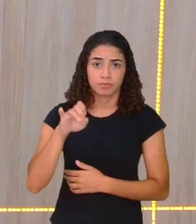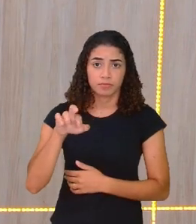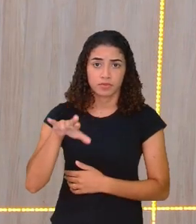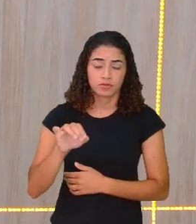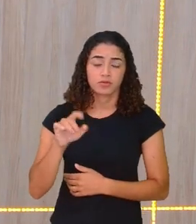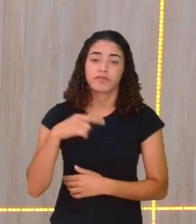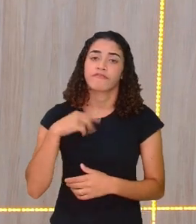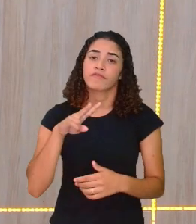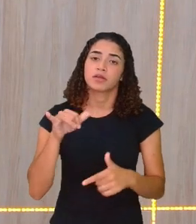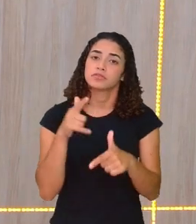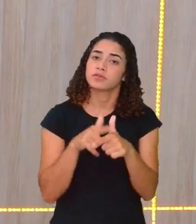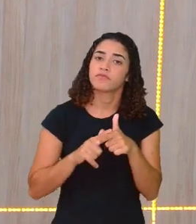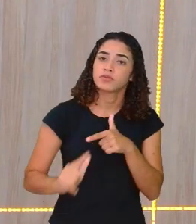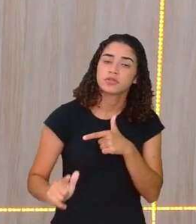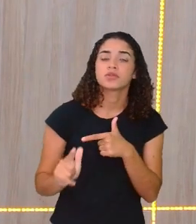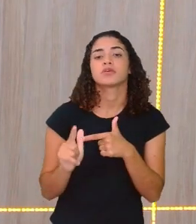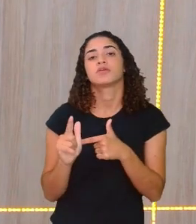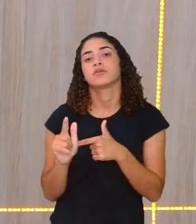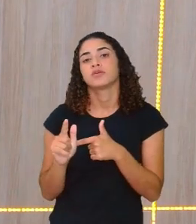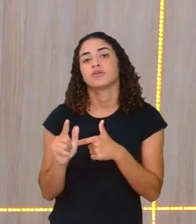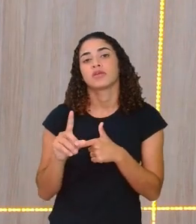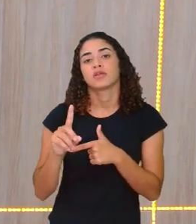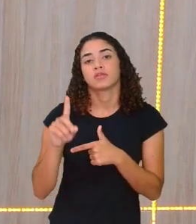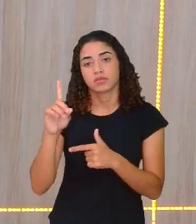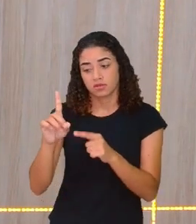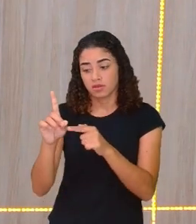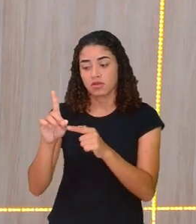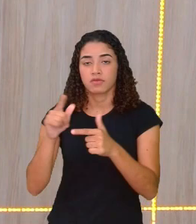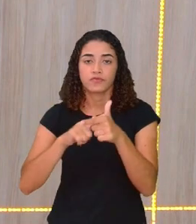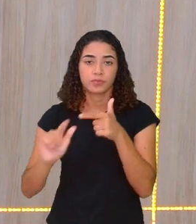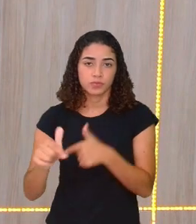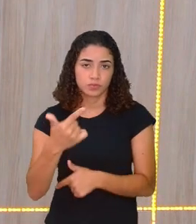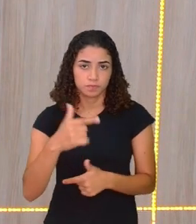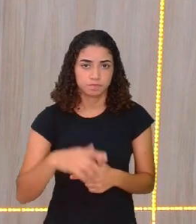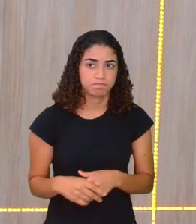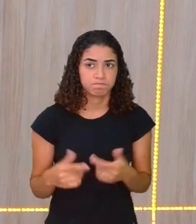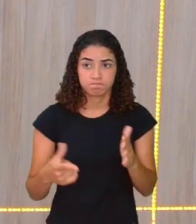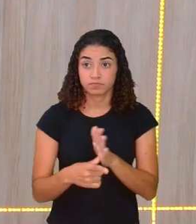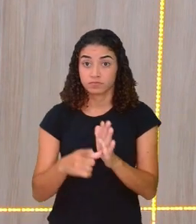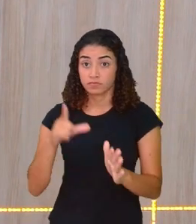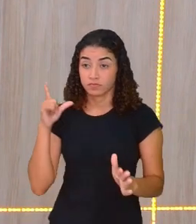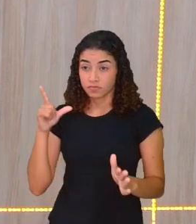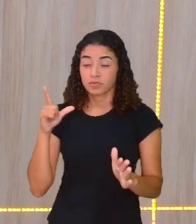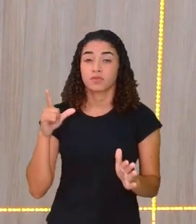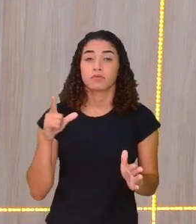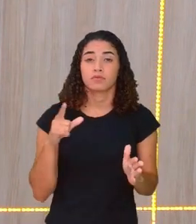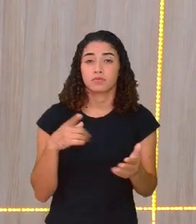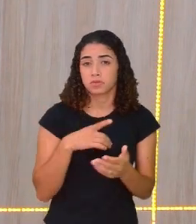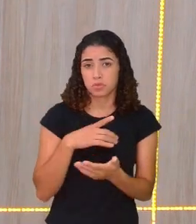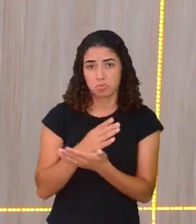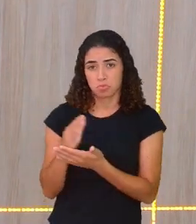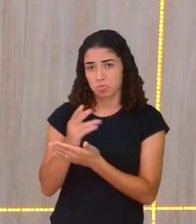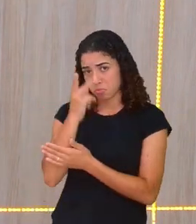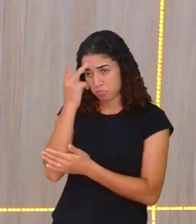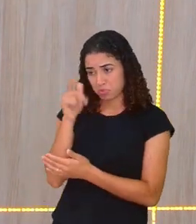que vai dividir o diâmetro por 2. Antes de chegar para a próxima questão, alguém aí no chat, professora Tânia?